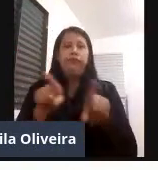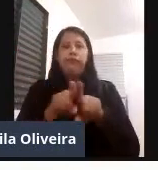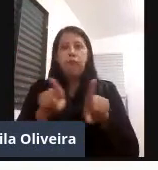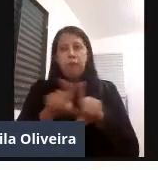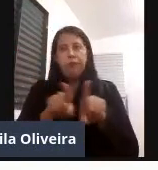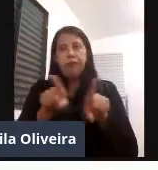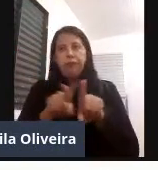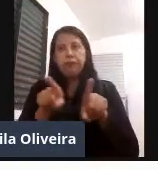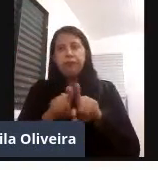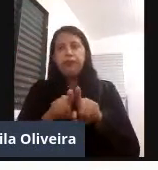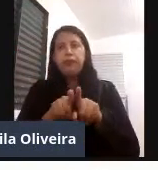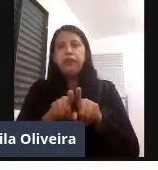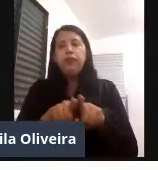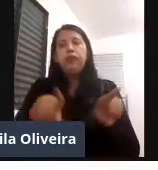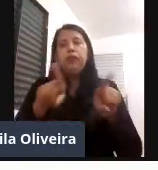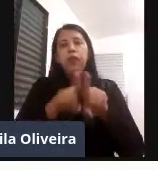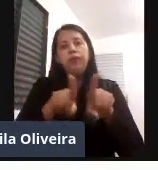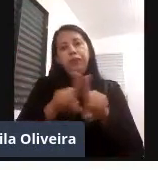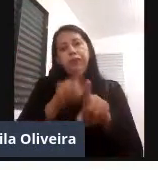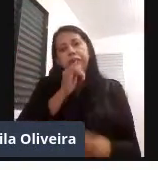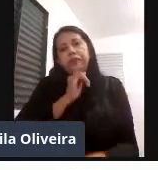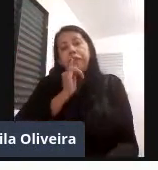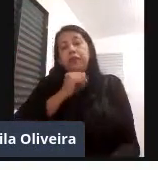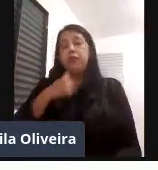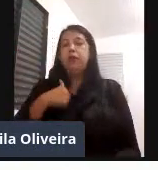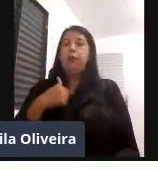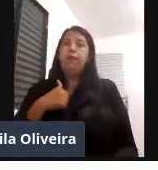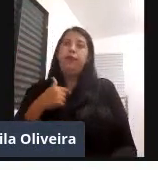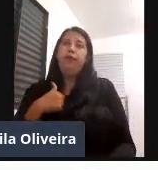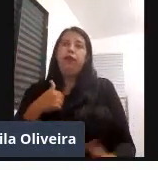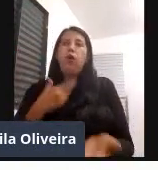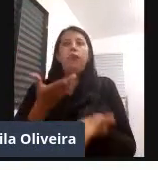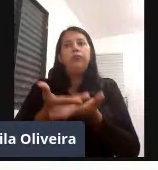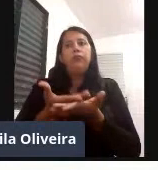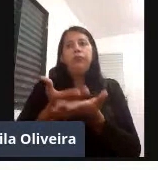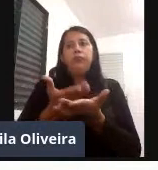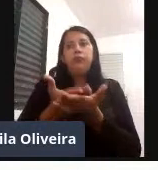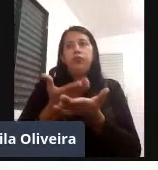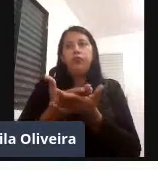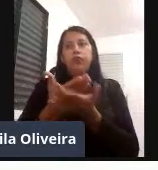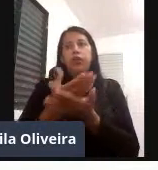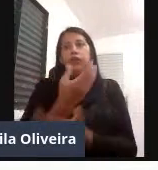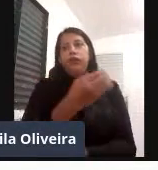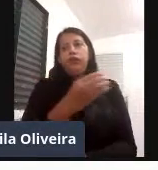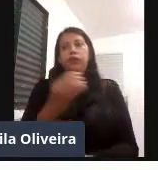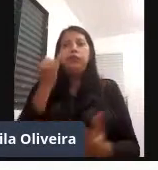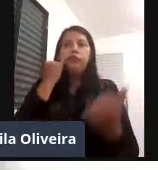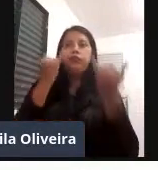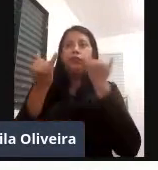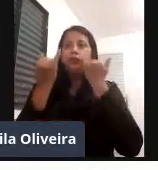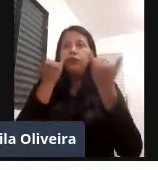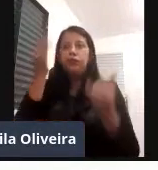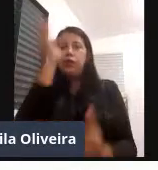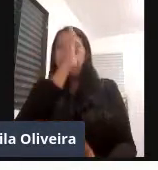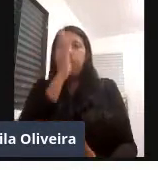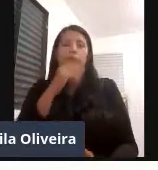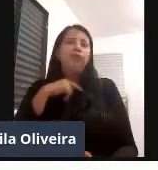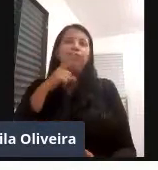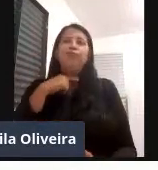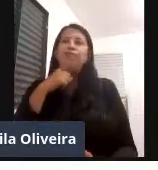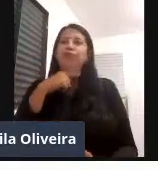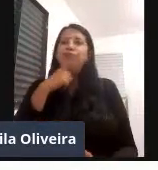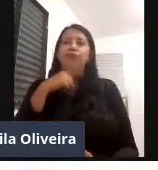por exemplo, eu aqui estudando, vamos dizer, ciência da informação no Brasil, eu não conseguia acessar